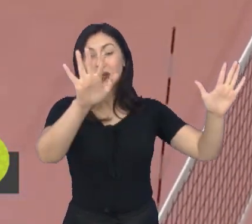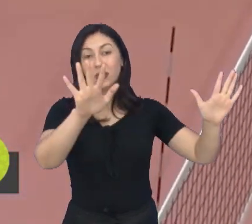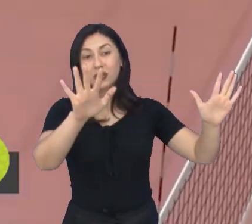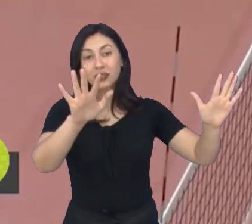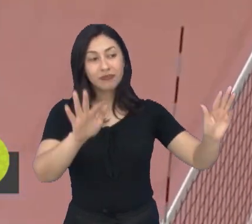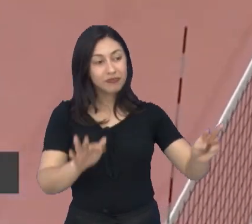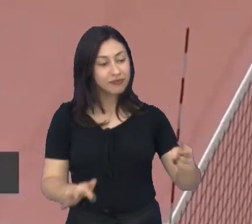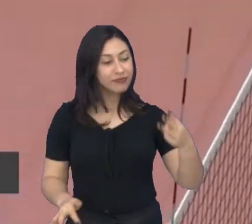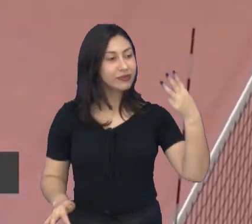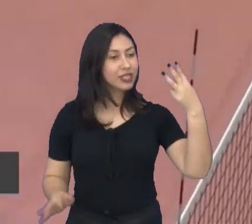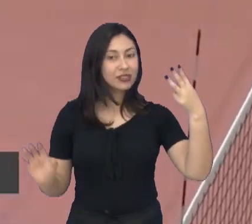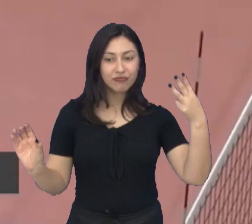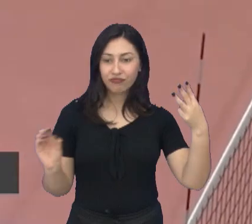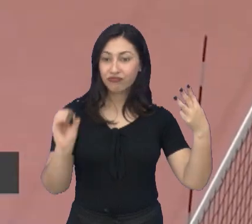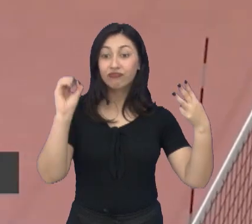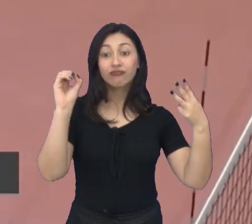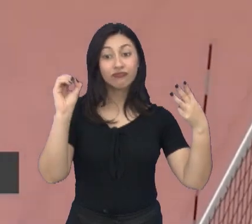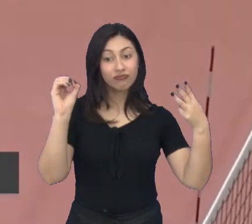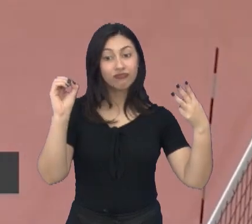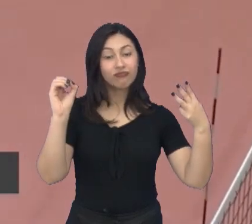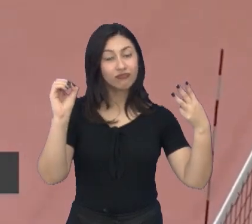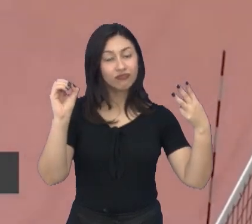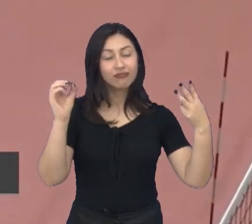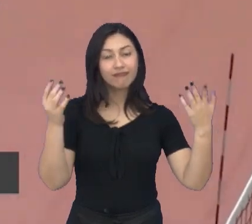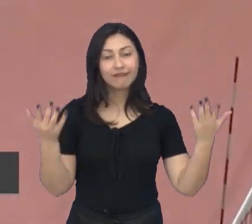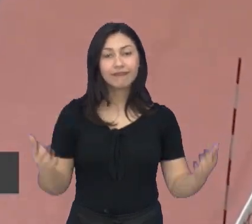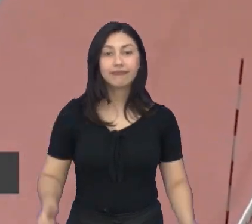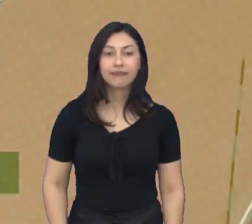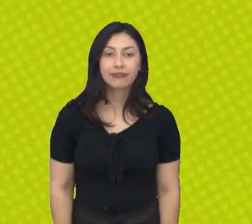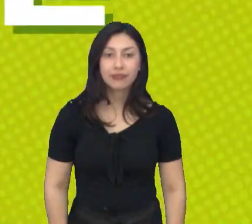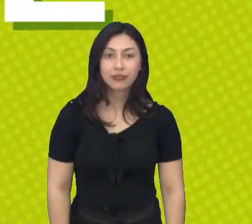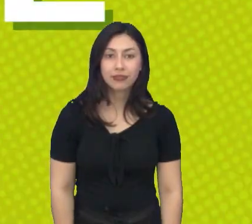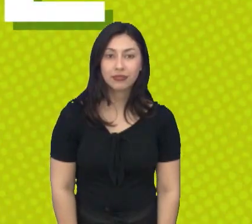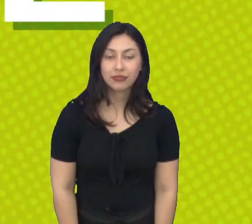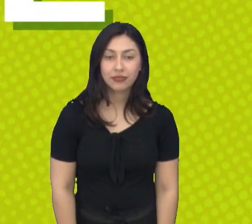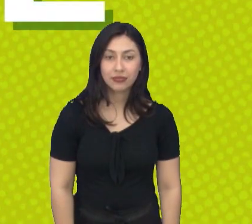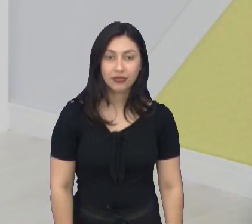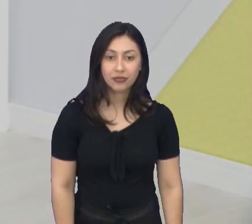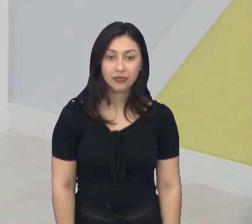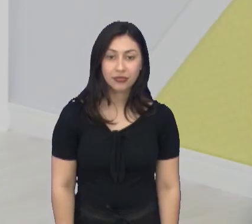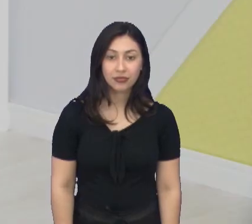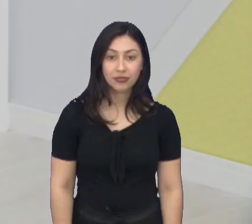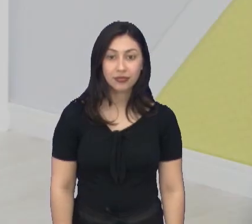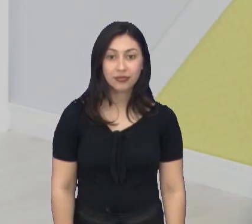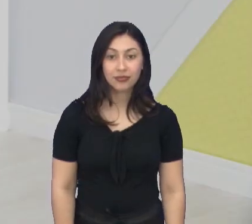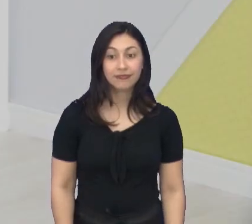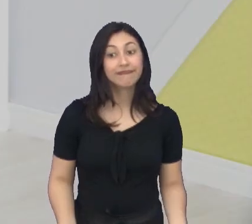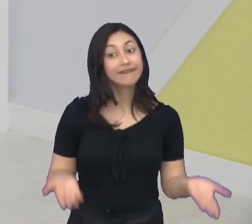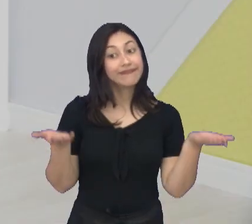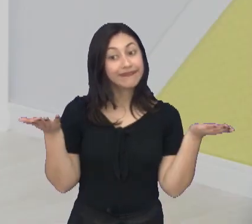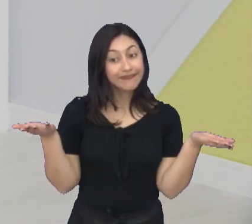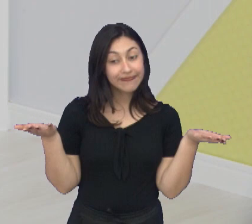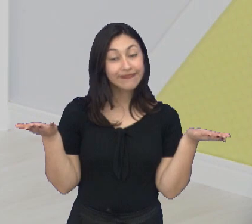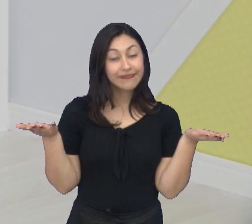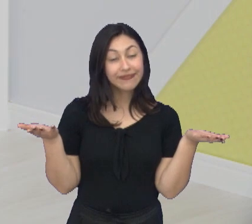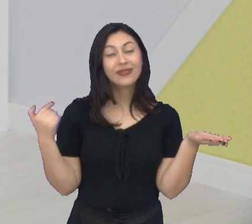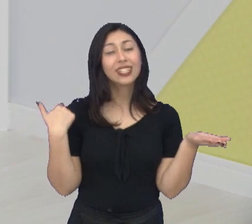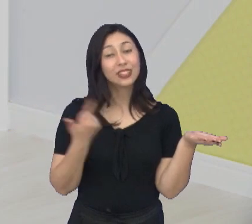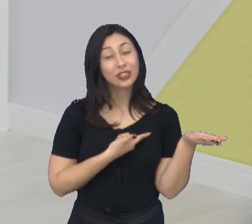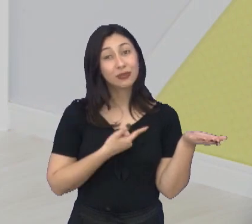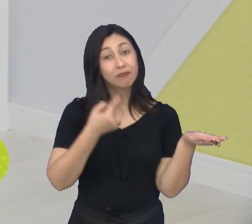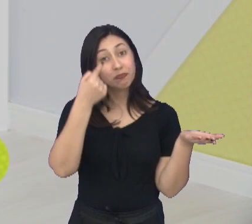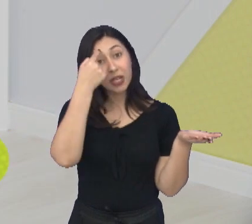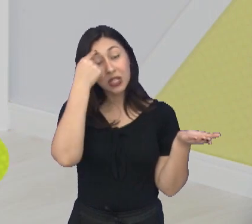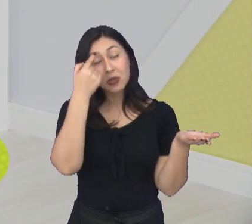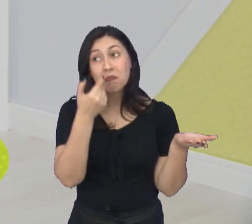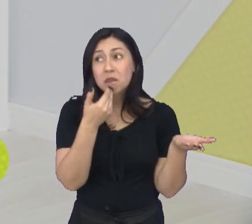Guarulhos 3-0 no Farmacon de Vôlei São José. Pois é, Brunão, a gente esperava um pouco mais,